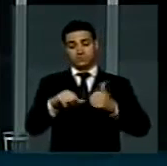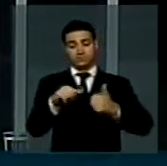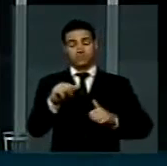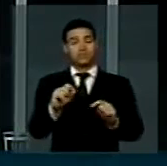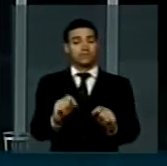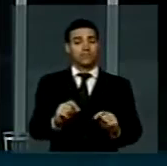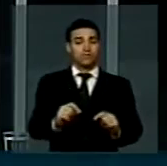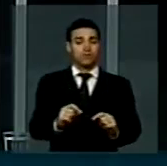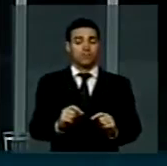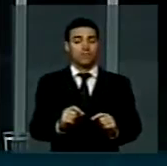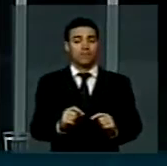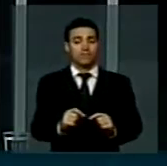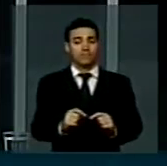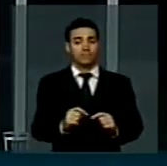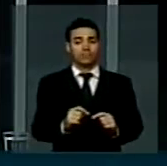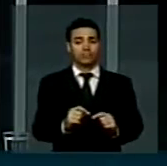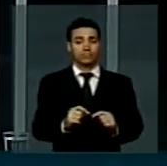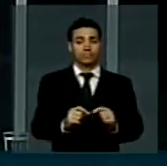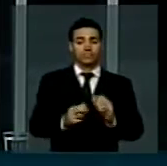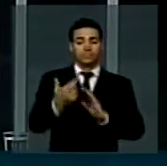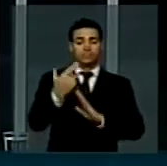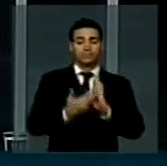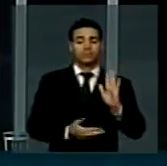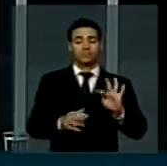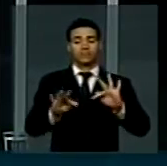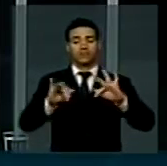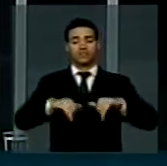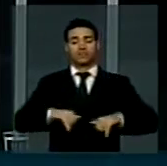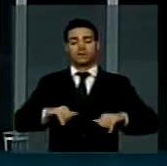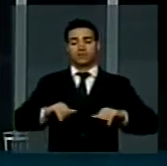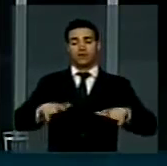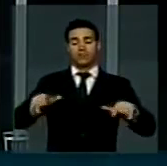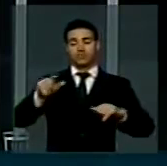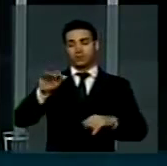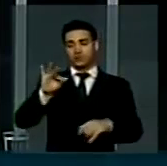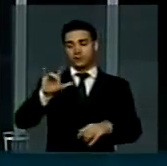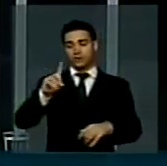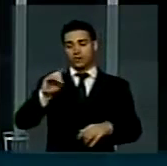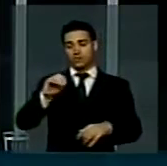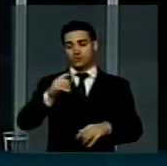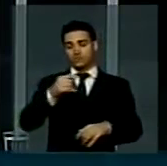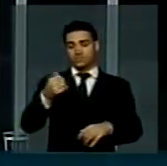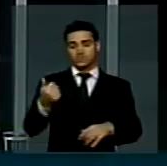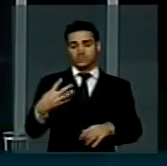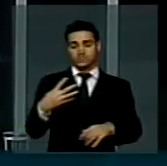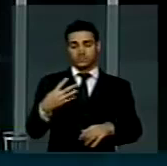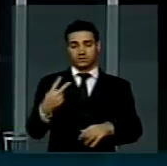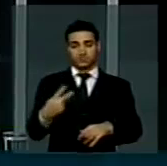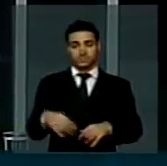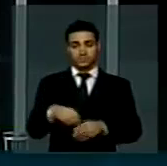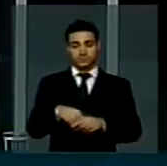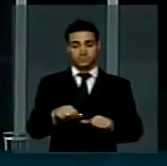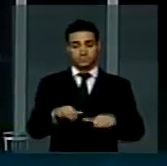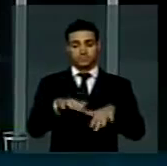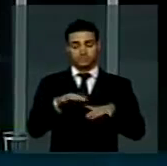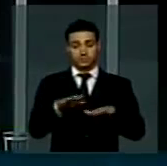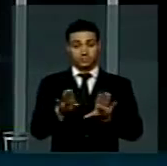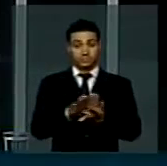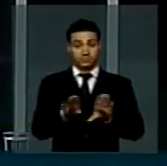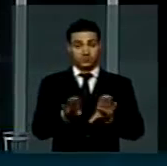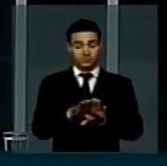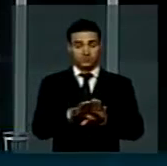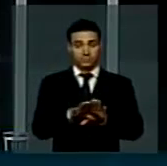exatamente do relatório final da LDO para 2014 no plenário do Congresso Nacional. E